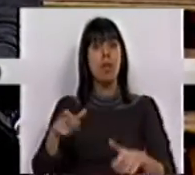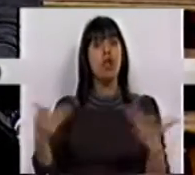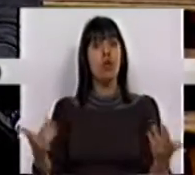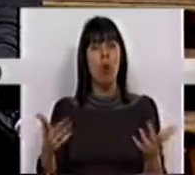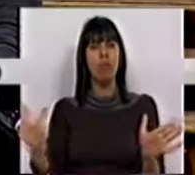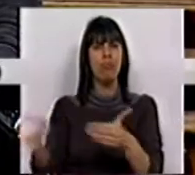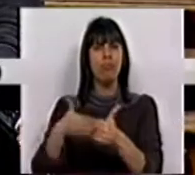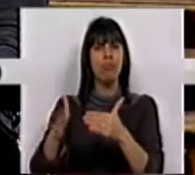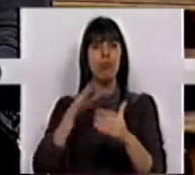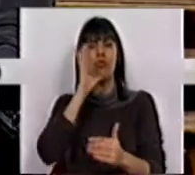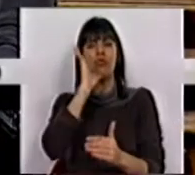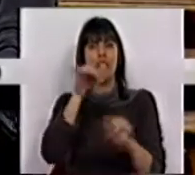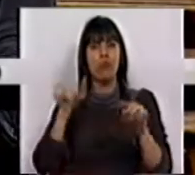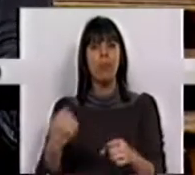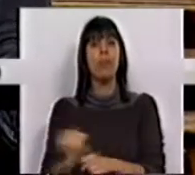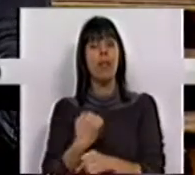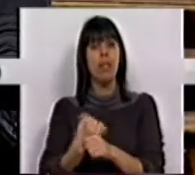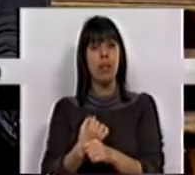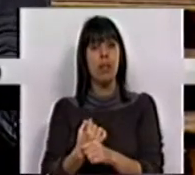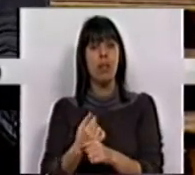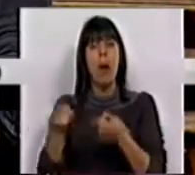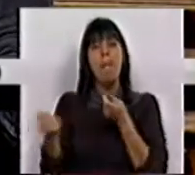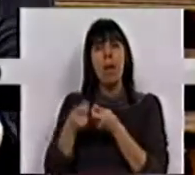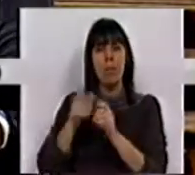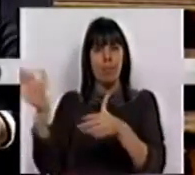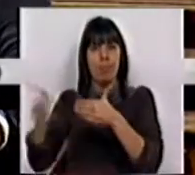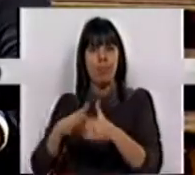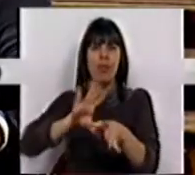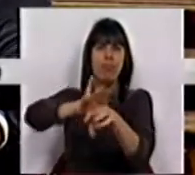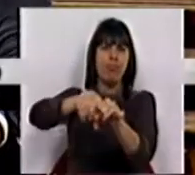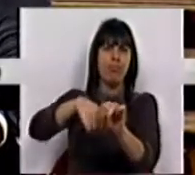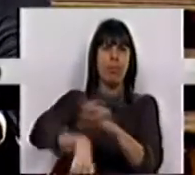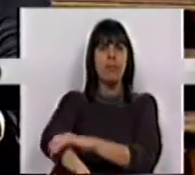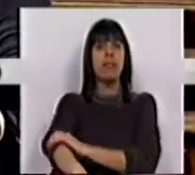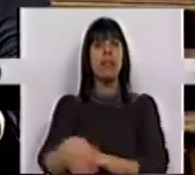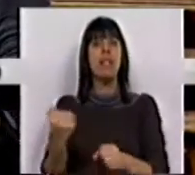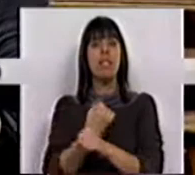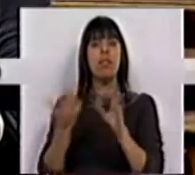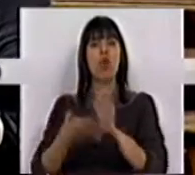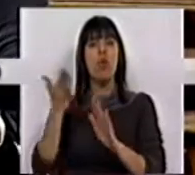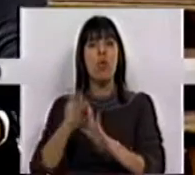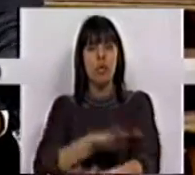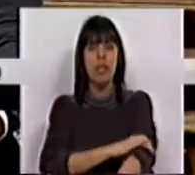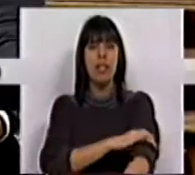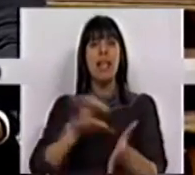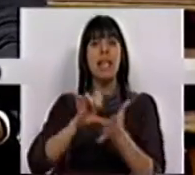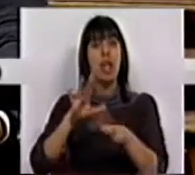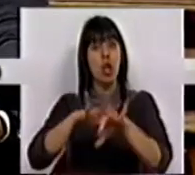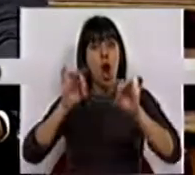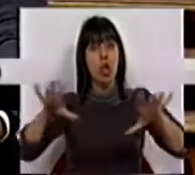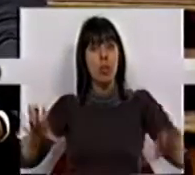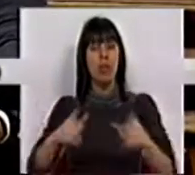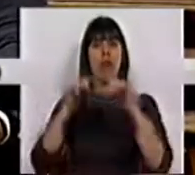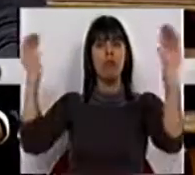populações. Nos encerramentos, já o dissemos aqui, dos serviços de proximidade, na degradação dos serviços de urgência nos centros